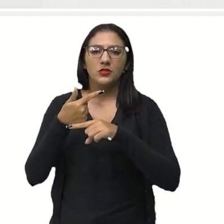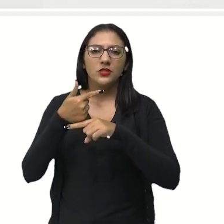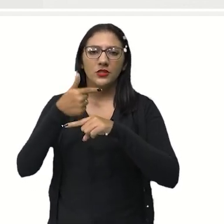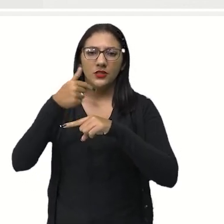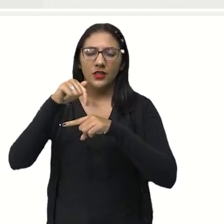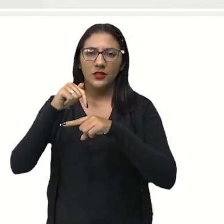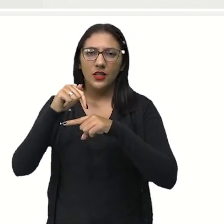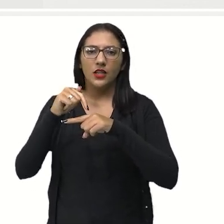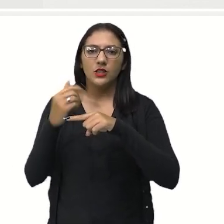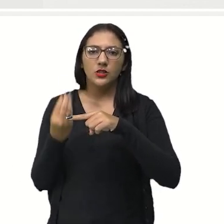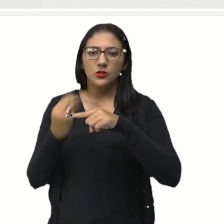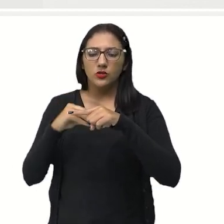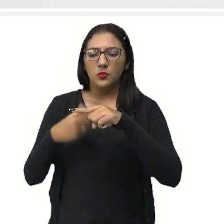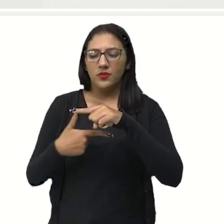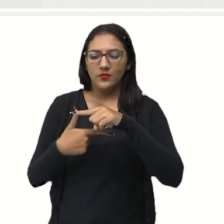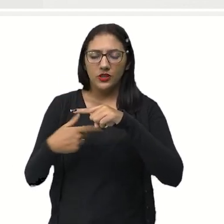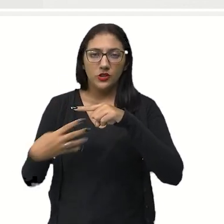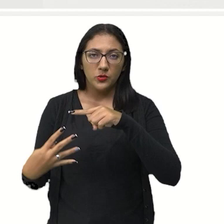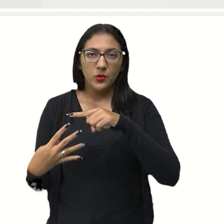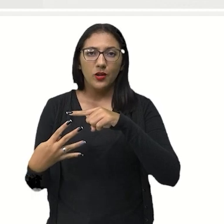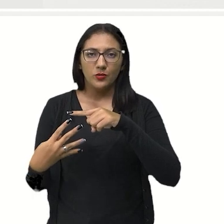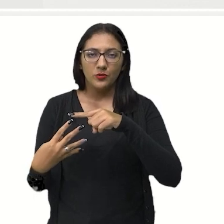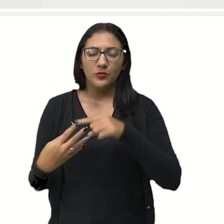17 sobre 24.